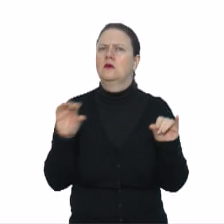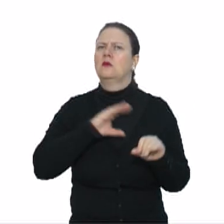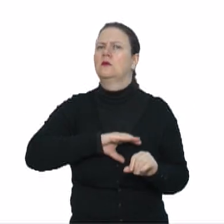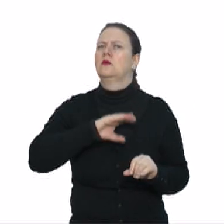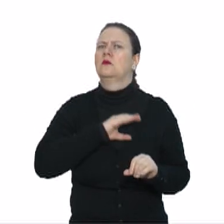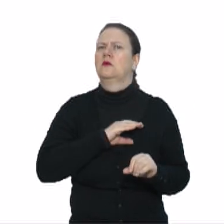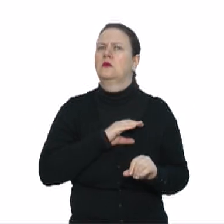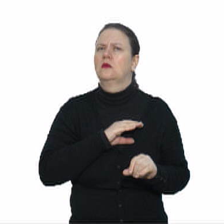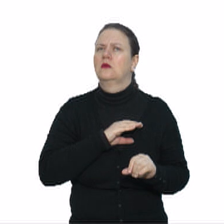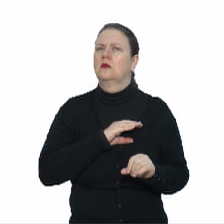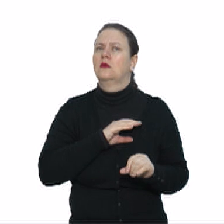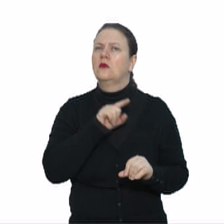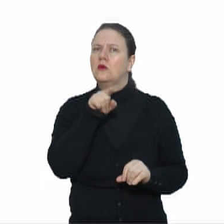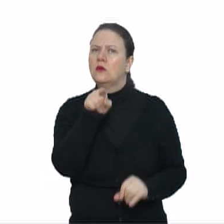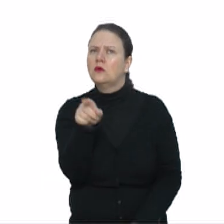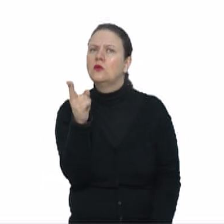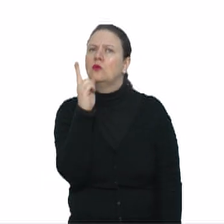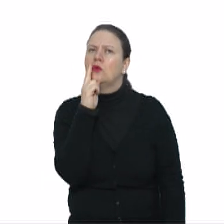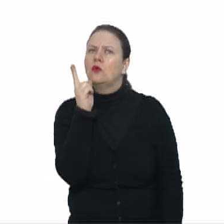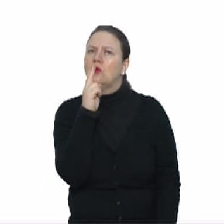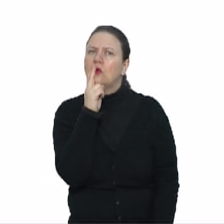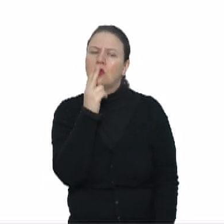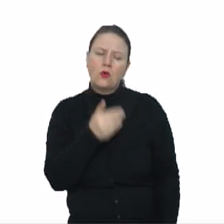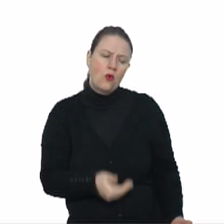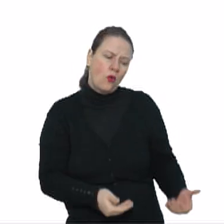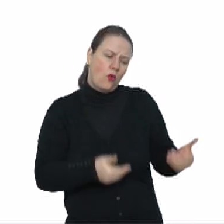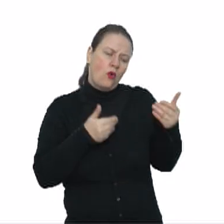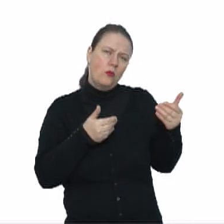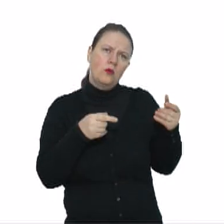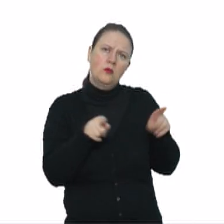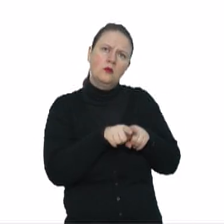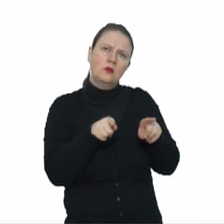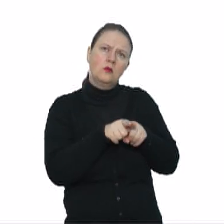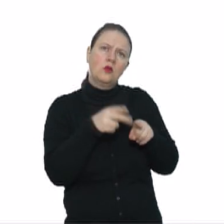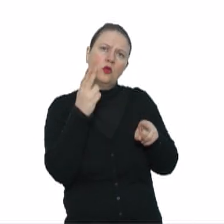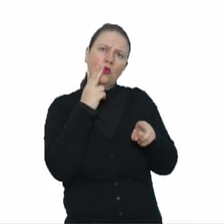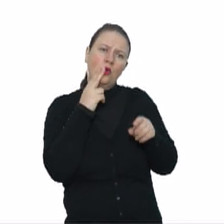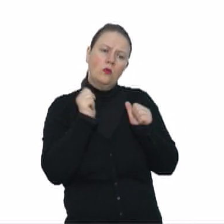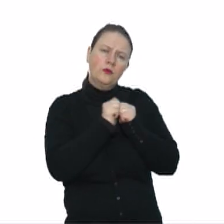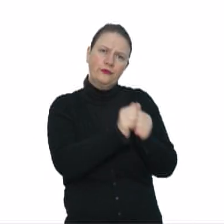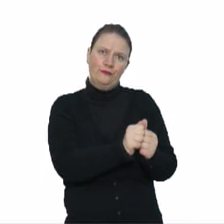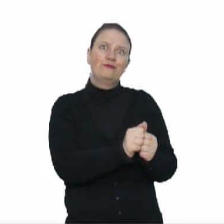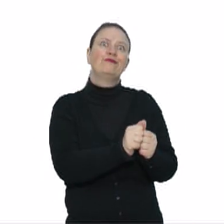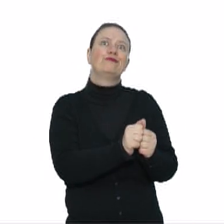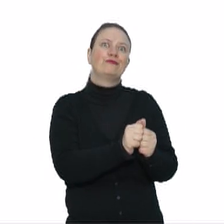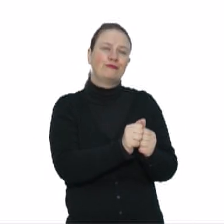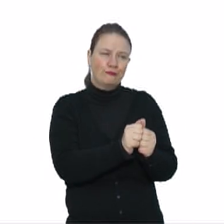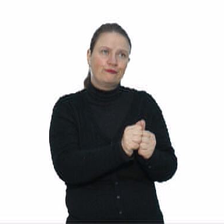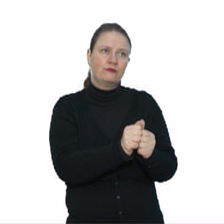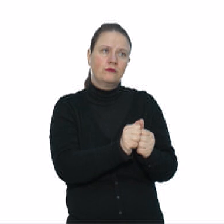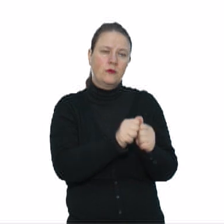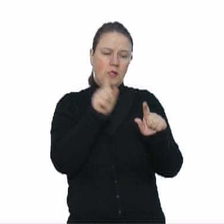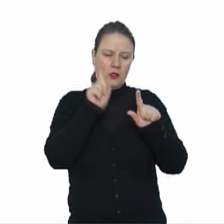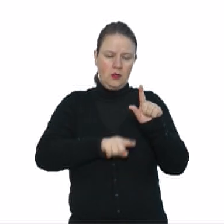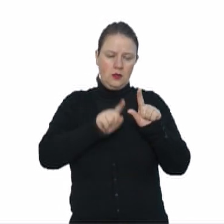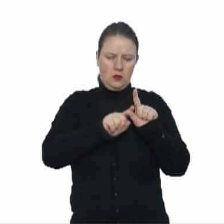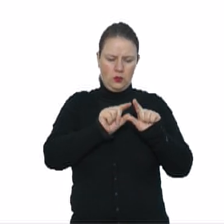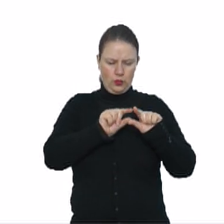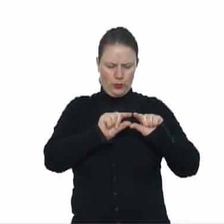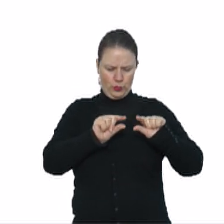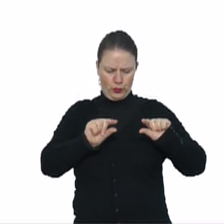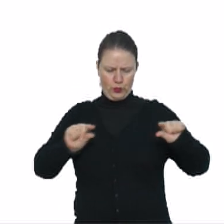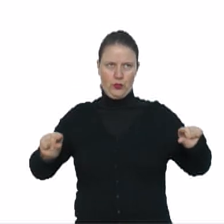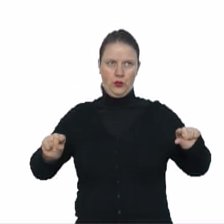smoke. Você fuma, a sua criança fuma. E depois essa parte aqui, que as letras estão pequenininhas, eu transcrevi aqui